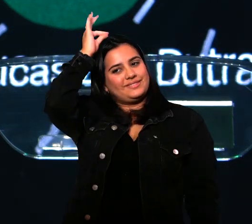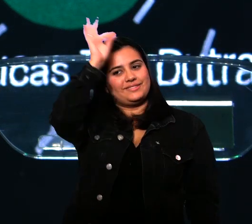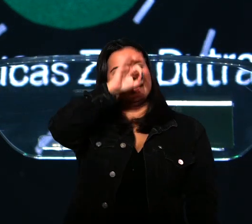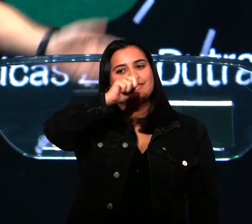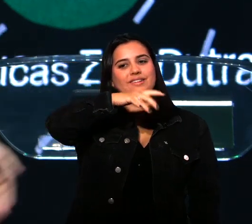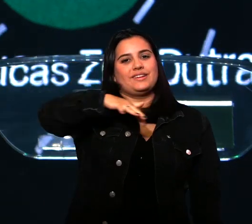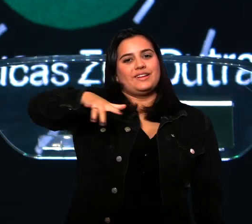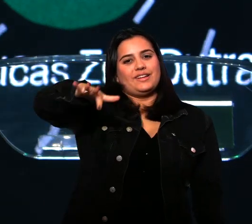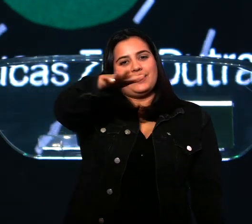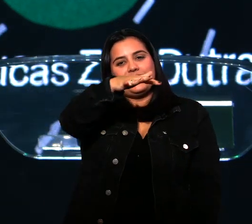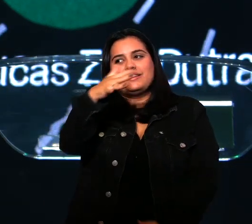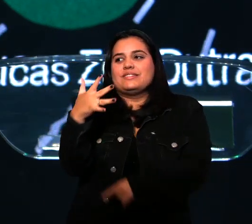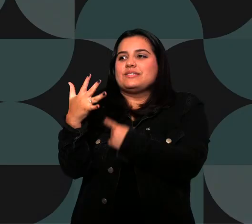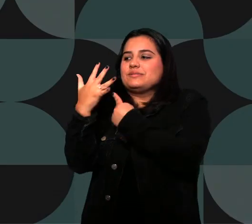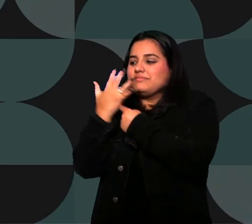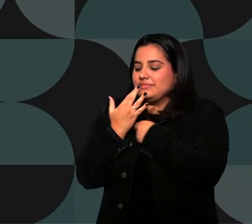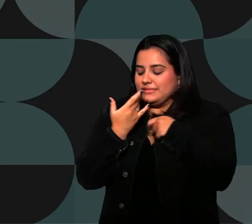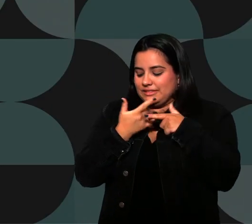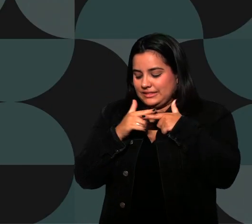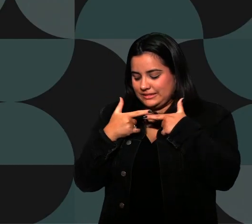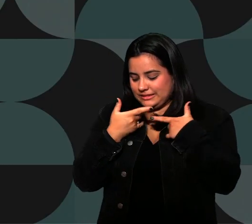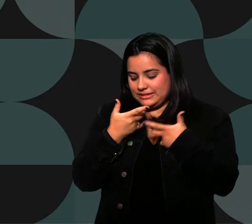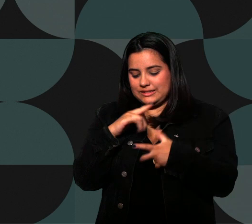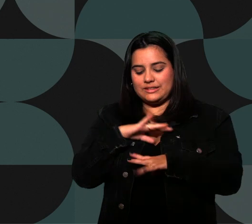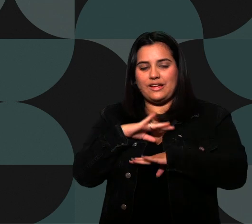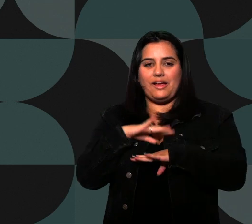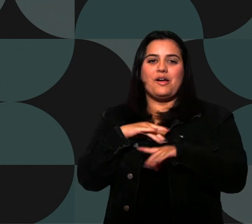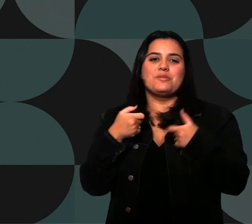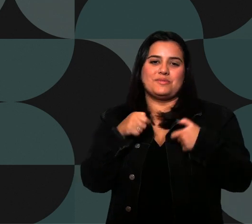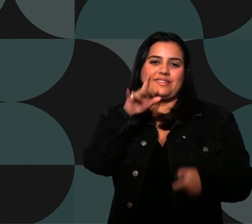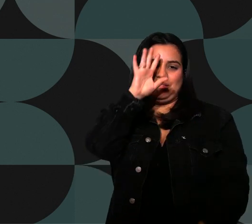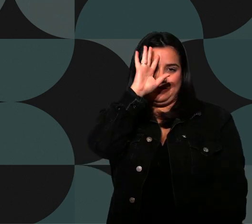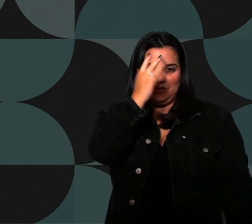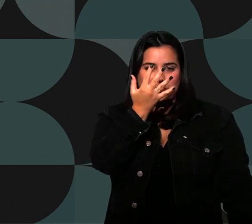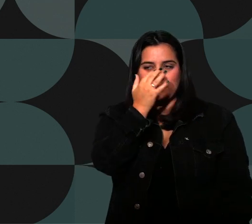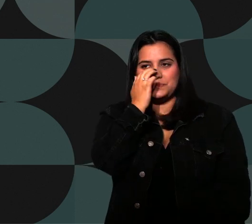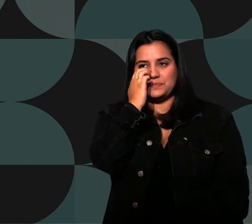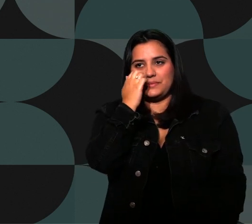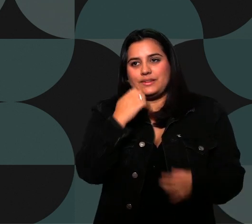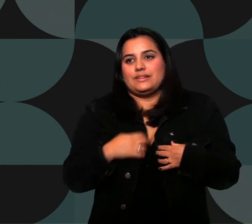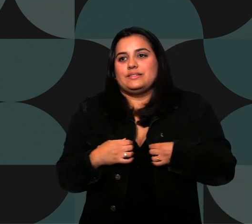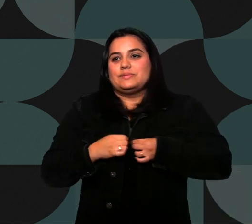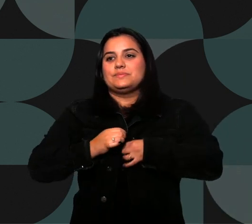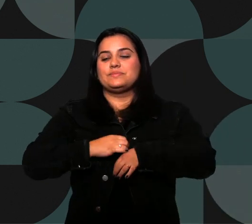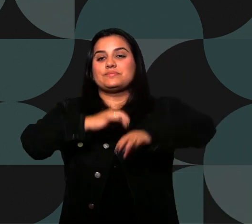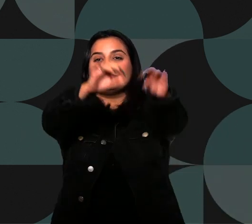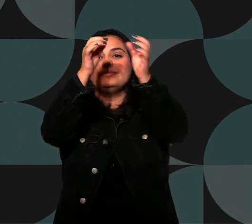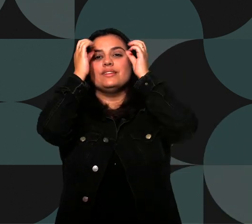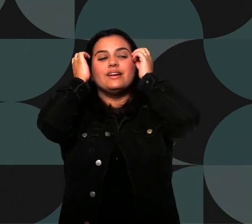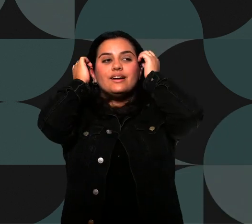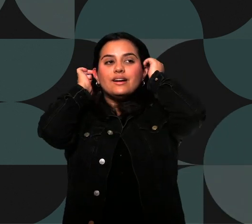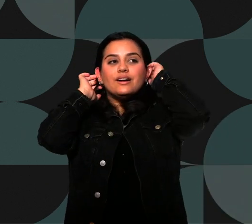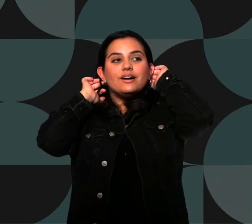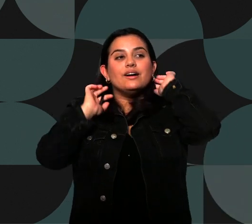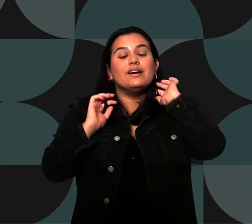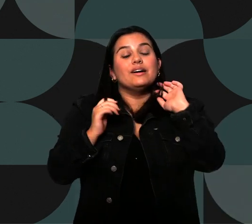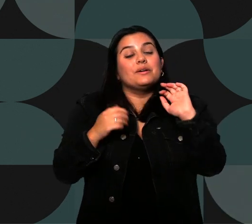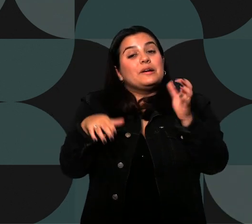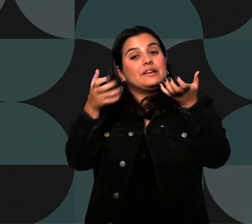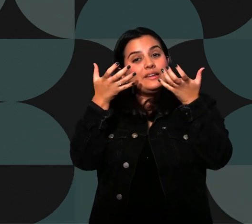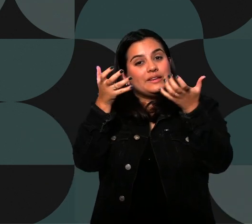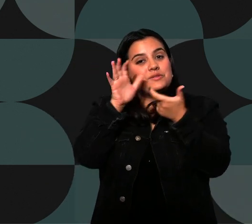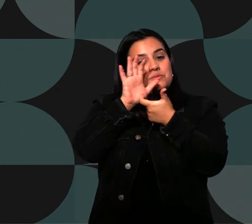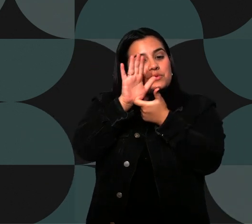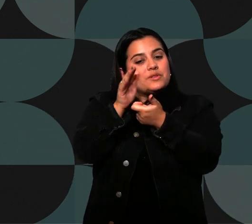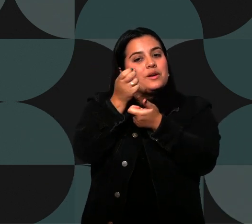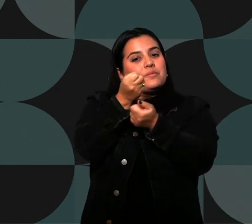começa a revelar áreas que a gente precisa resolver uns com os outros também. Mas já não para já intriga, mas eu queria te mostrar algumas coisas também